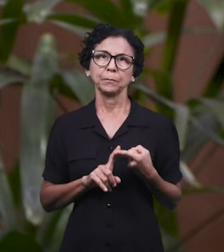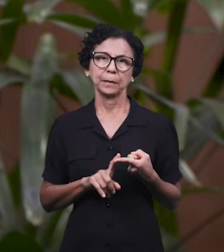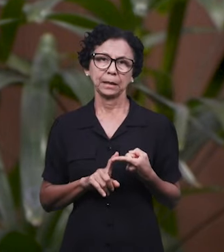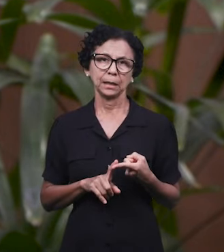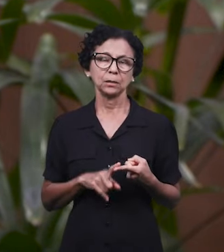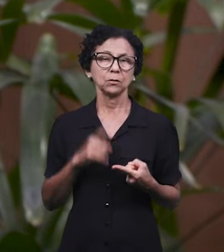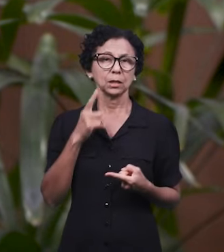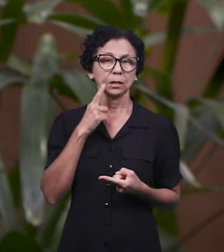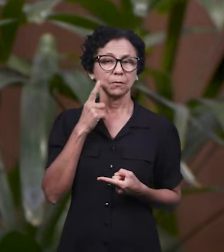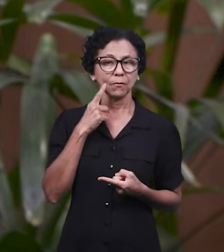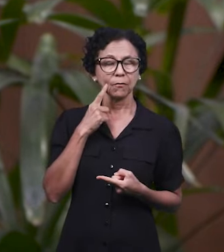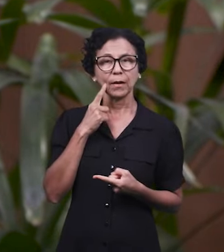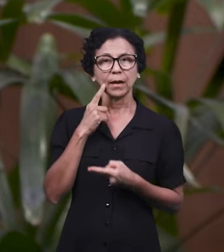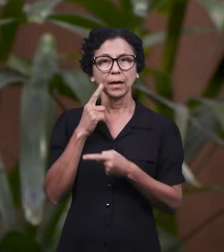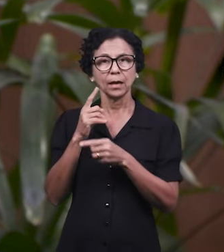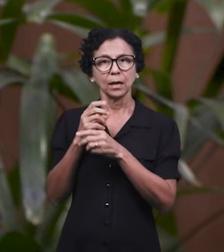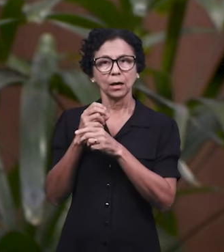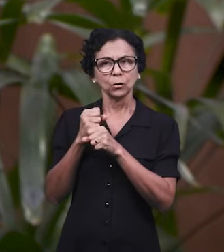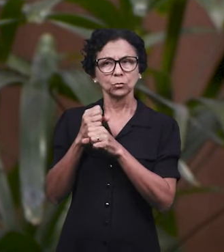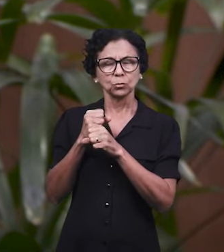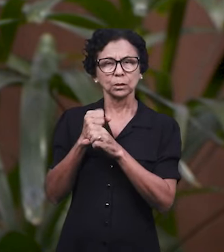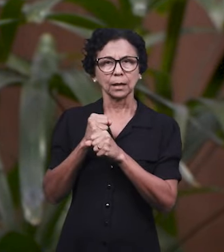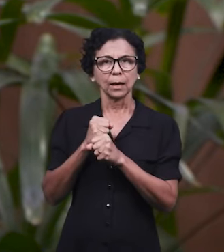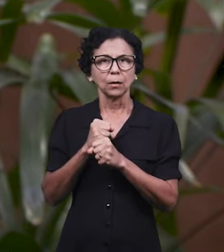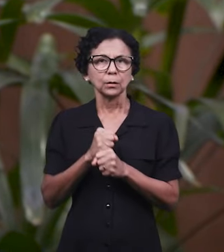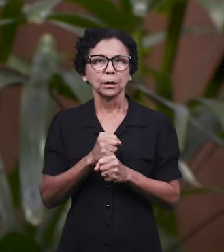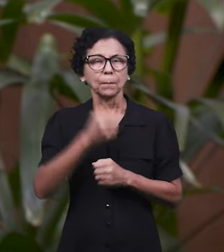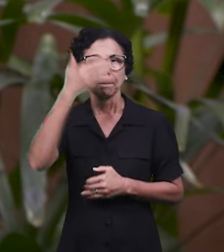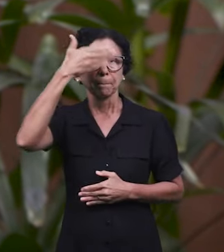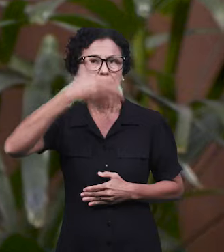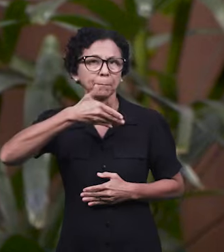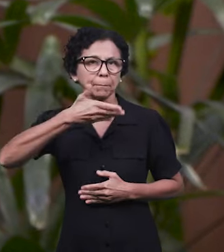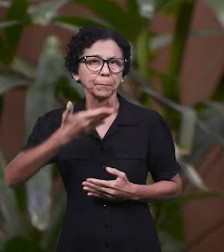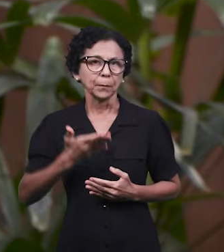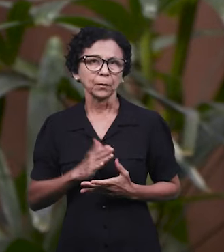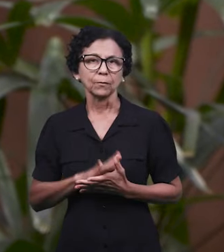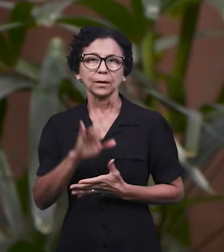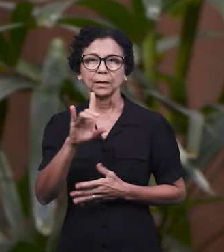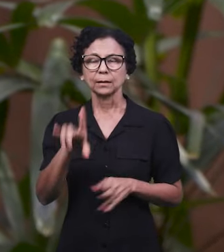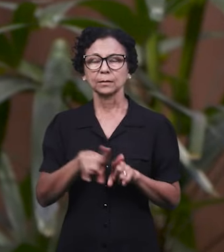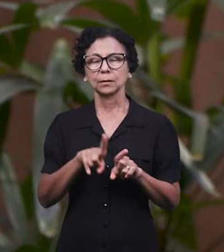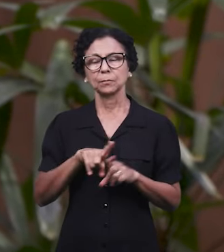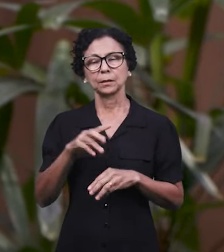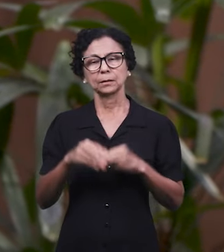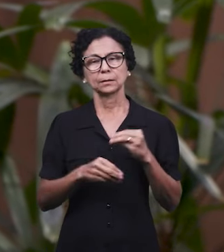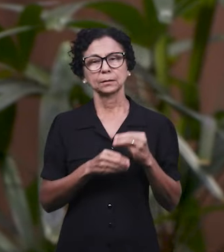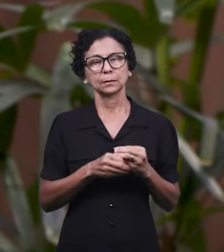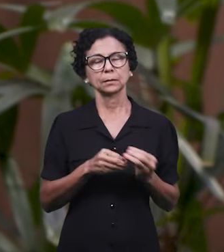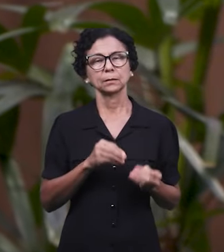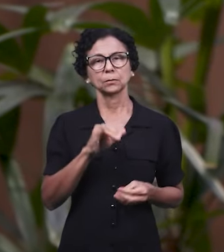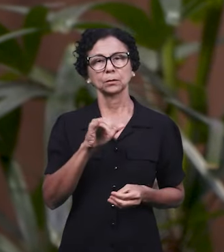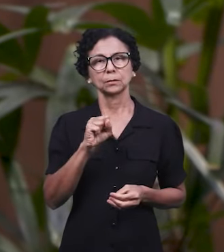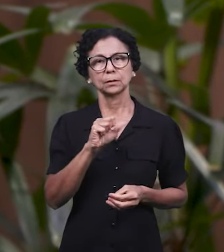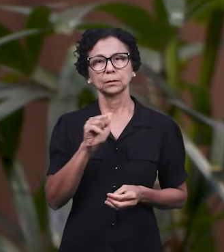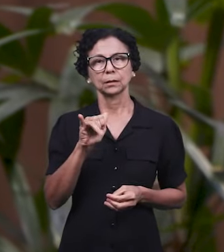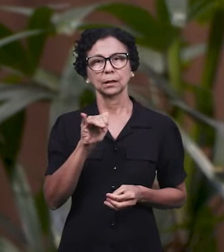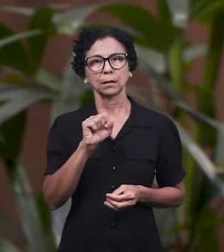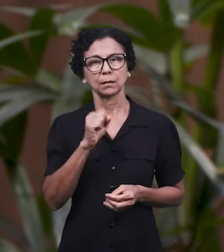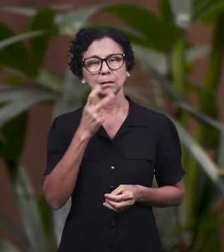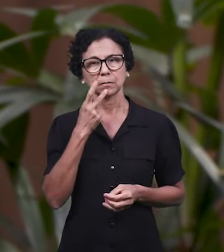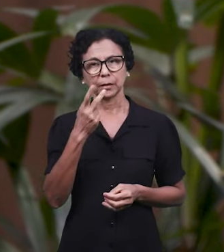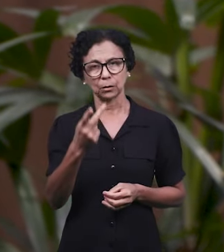provas né E como o Dr Isaías falou só fazendo um um adendo aqui eh na verdade